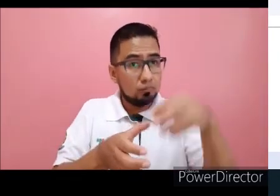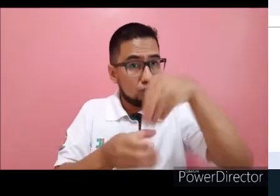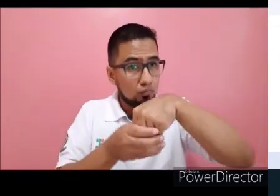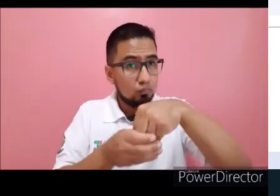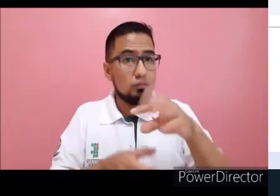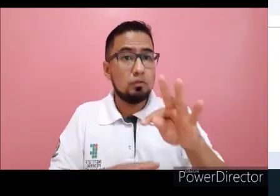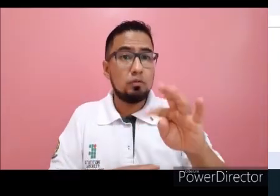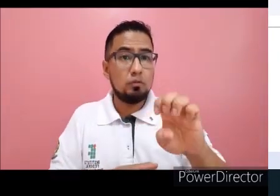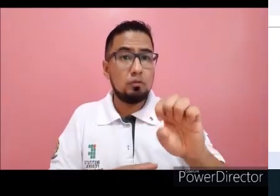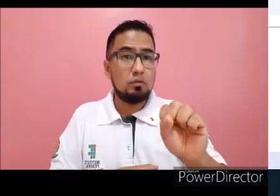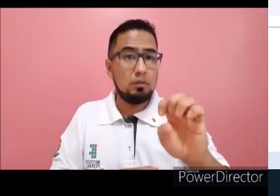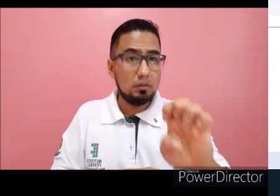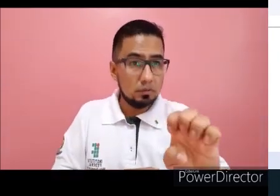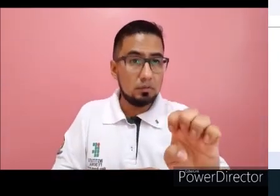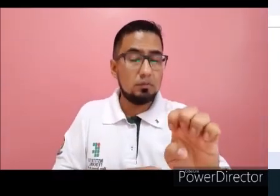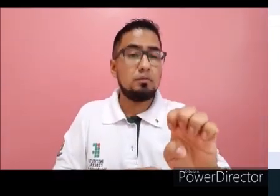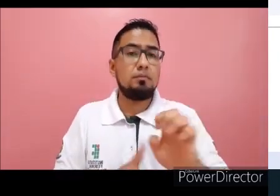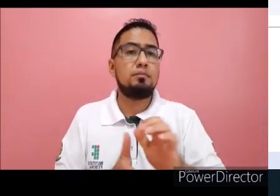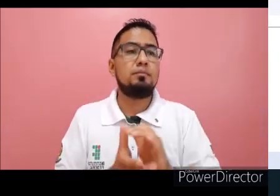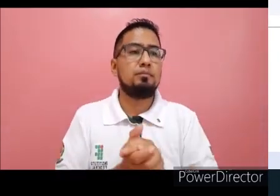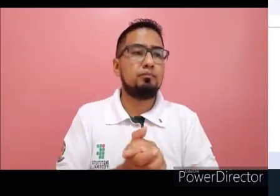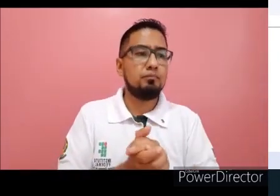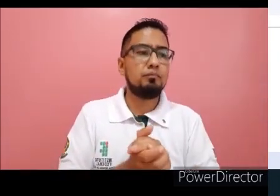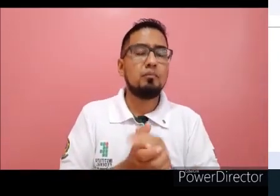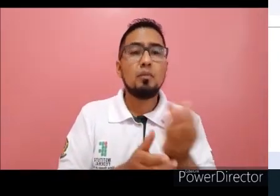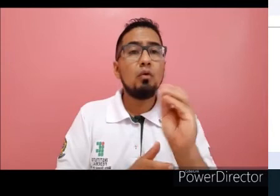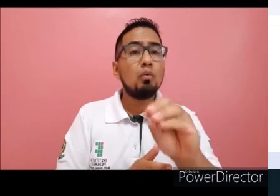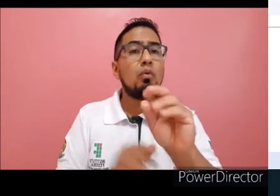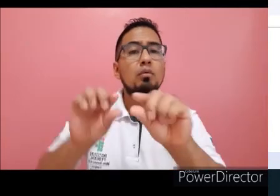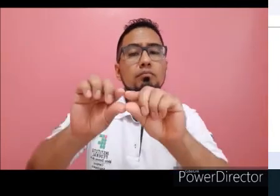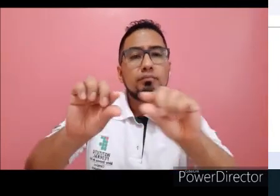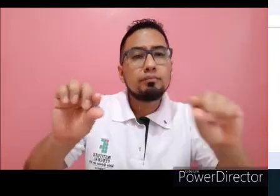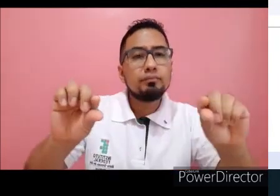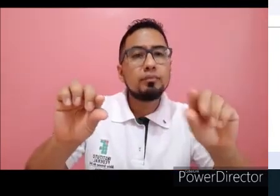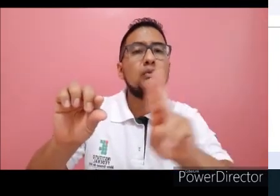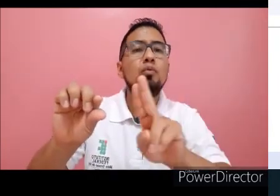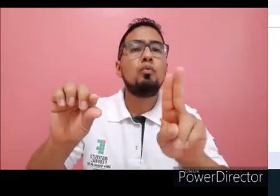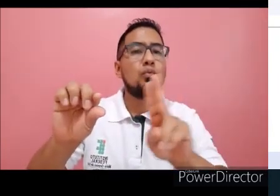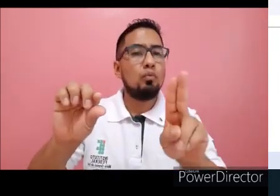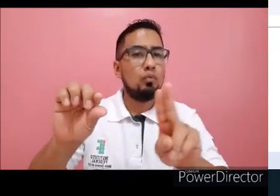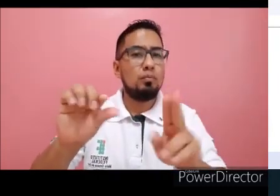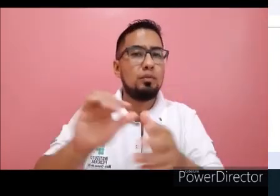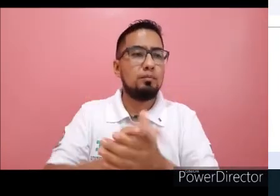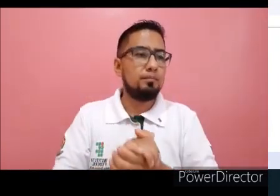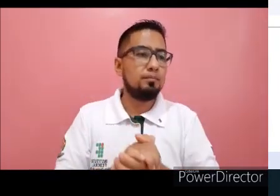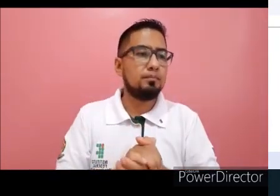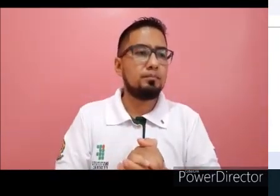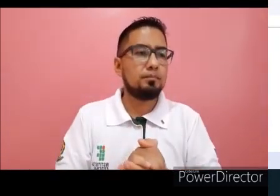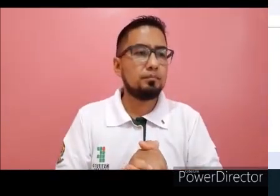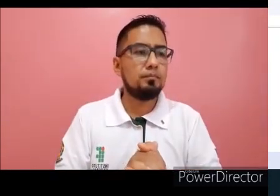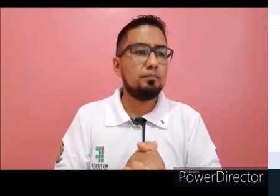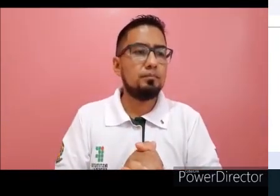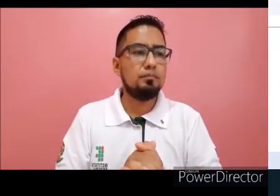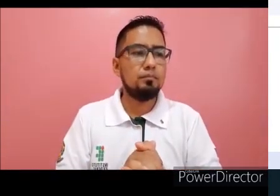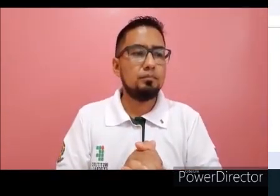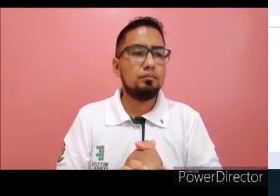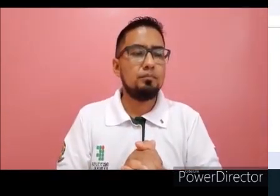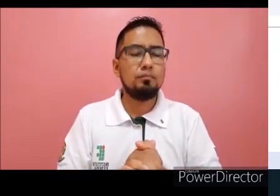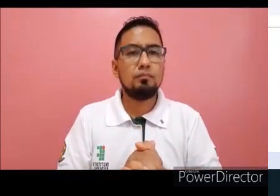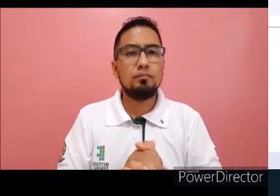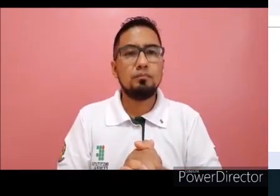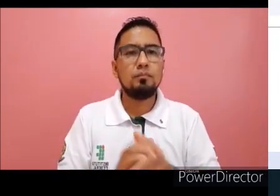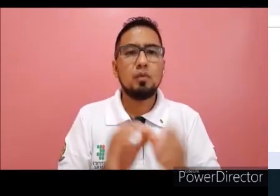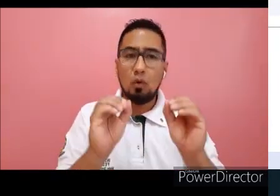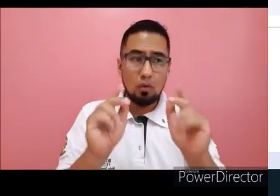de teste, br.edu. Vamos colocar aqui fms, ponto teste,